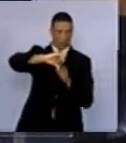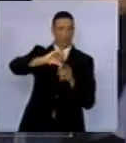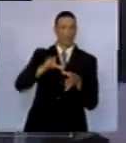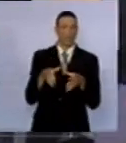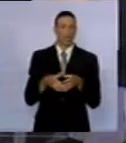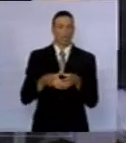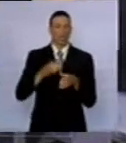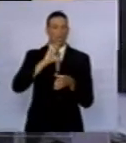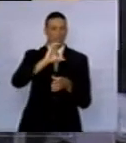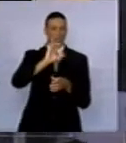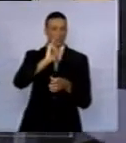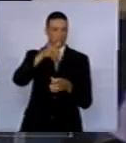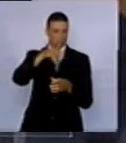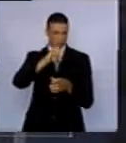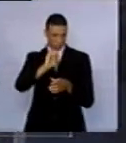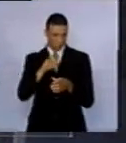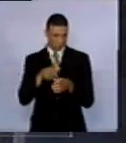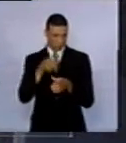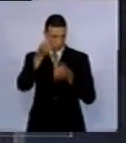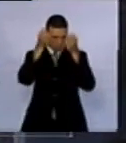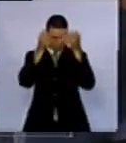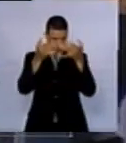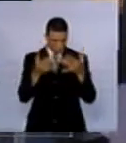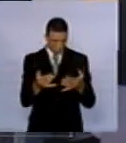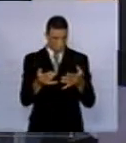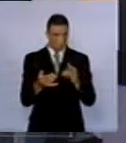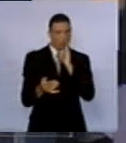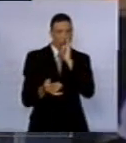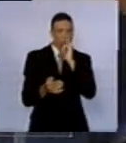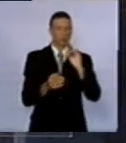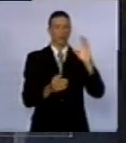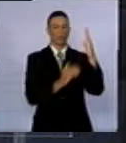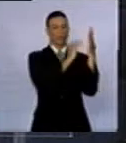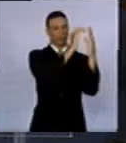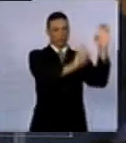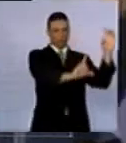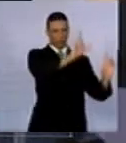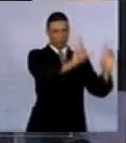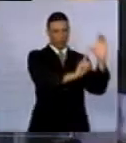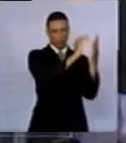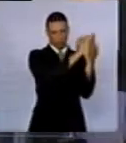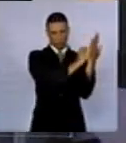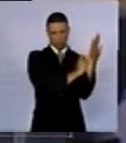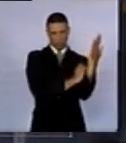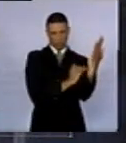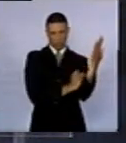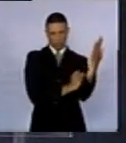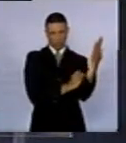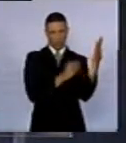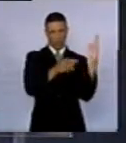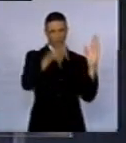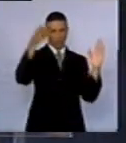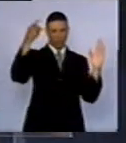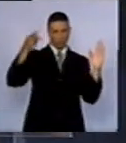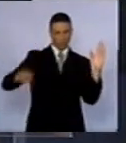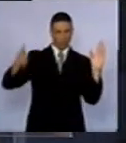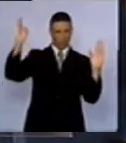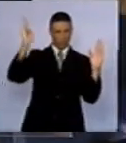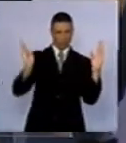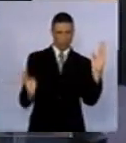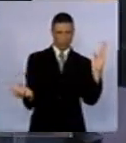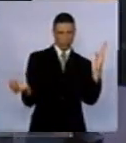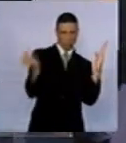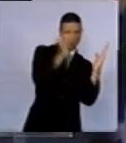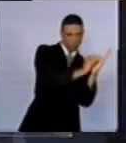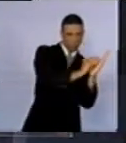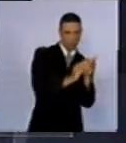apenas 1,2% do tempo da programação dos canais estudados foi dedicado à programação nacional. Consequência